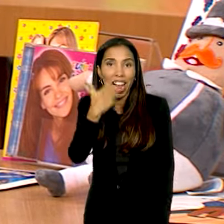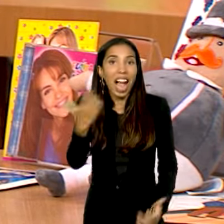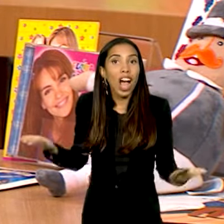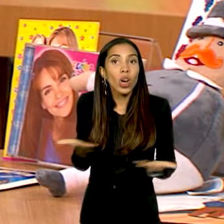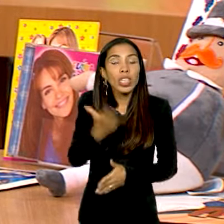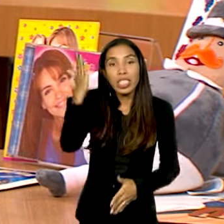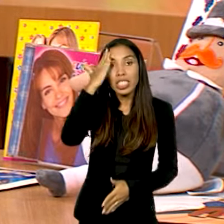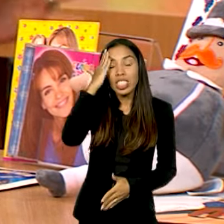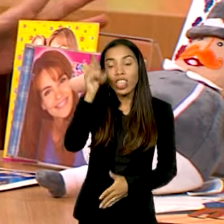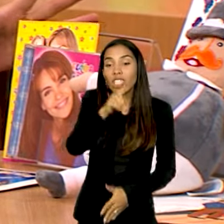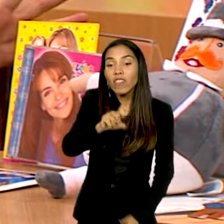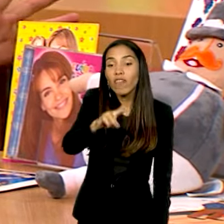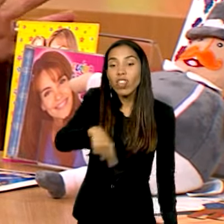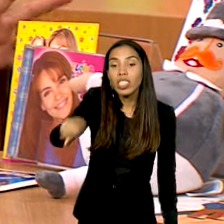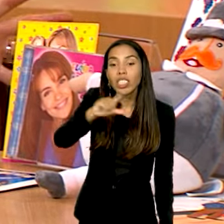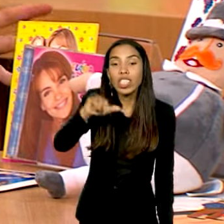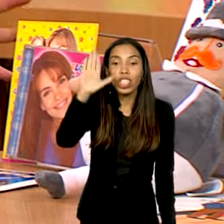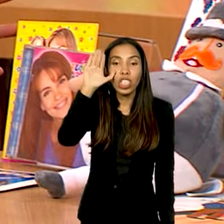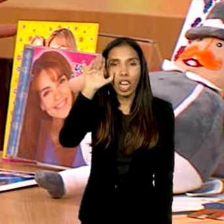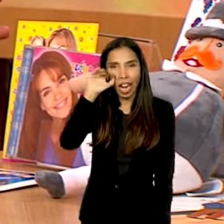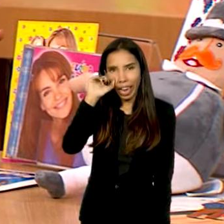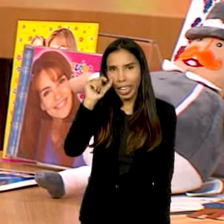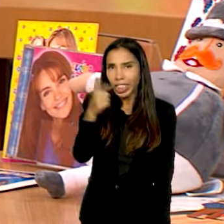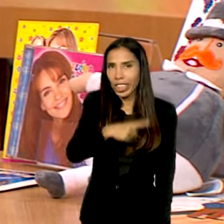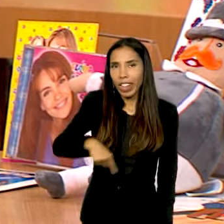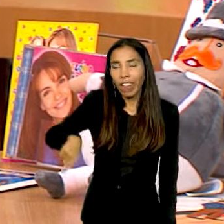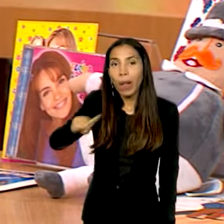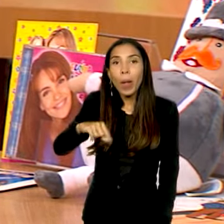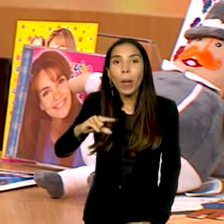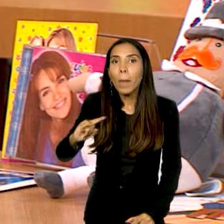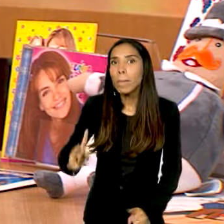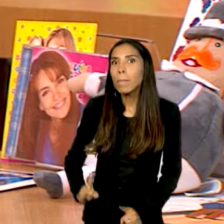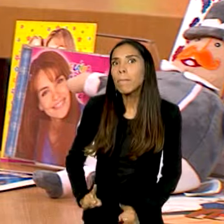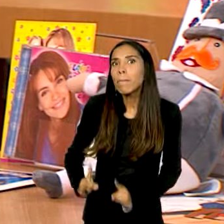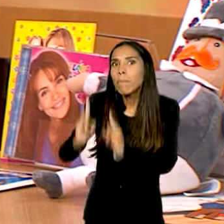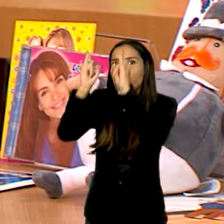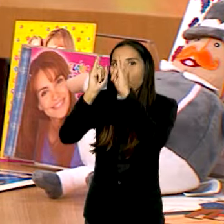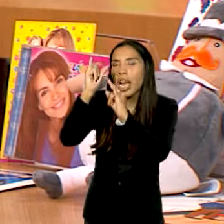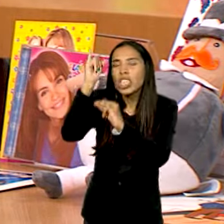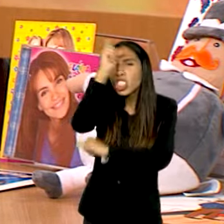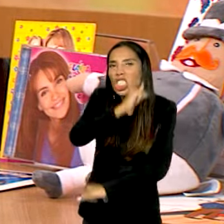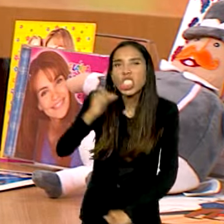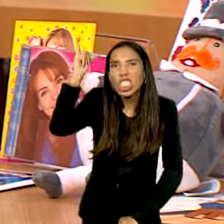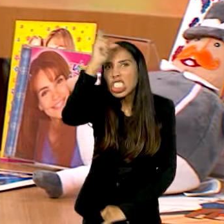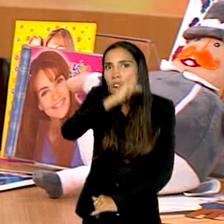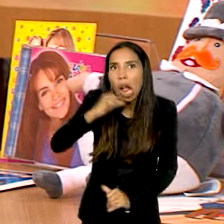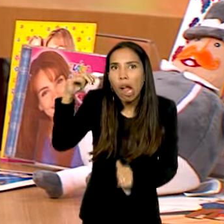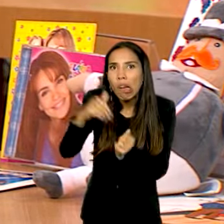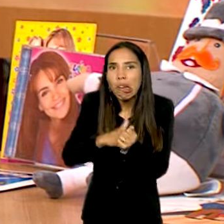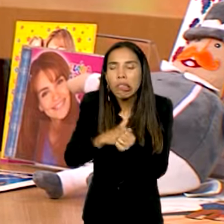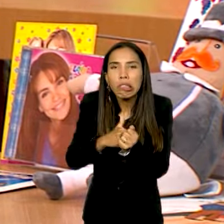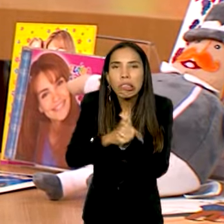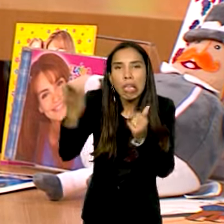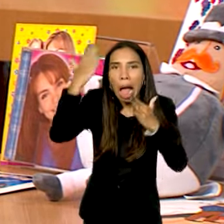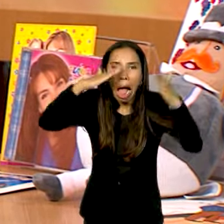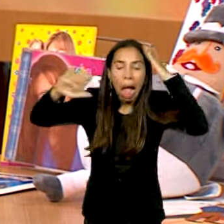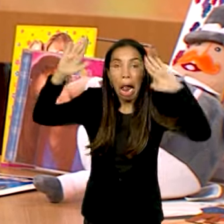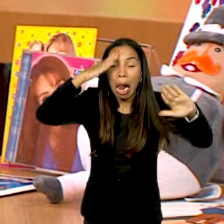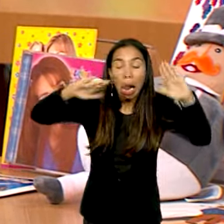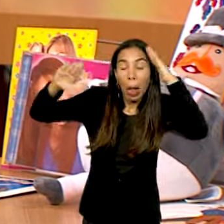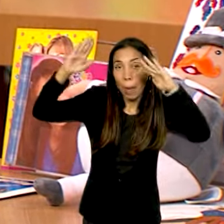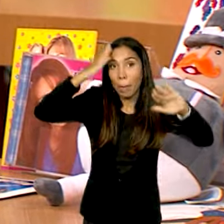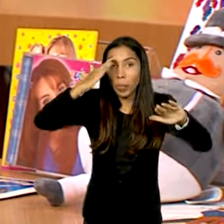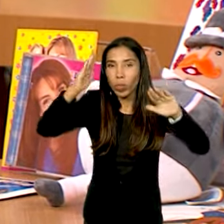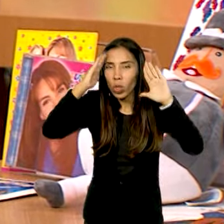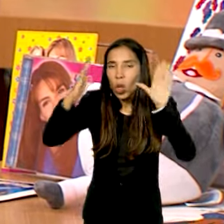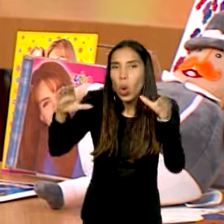agora se vocês são curiosos. Gente, eles vivem em um prédio muito antigo, cheio de mistérios e aventuras